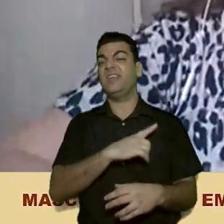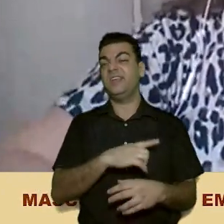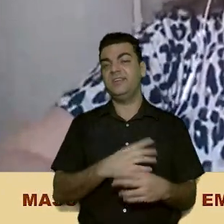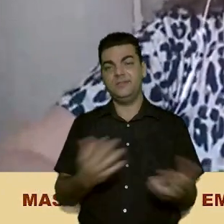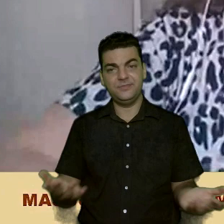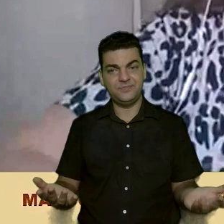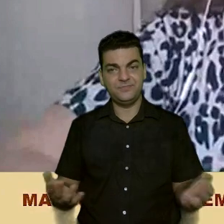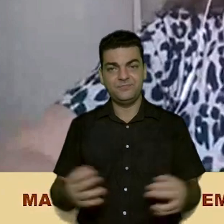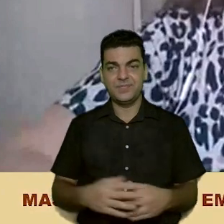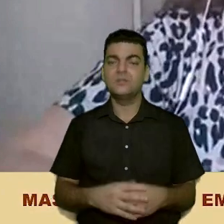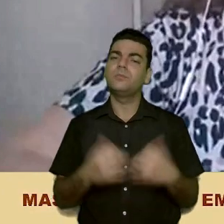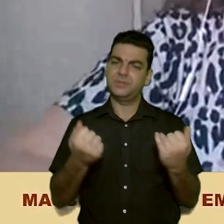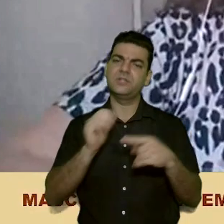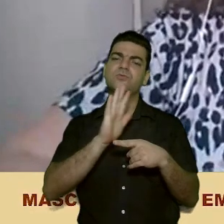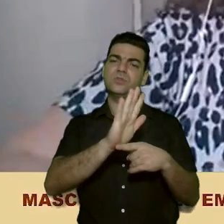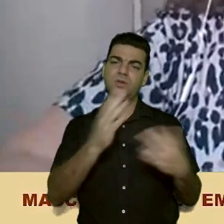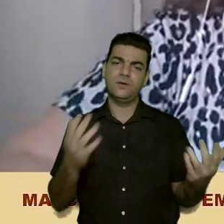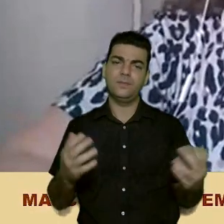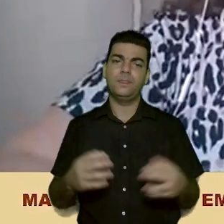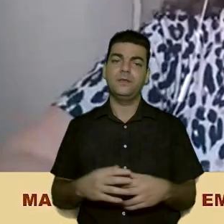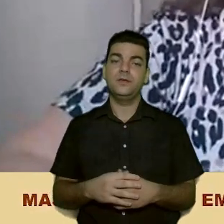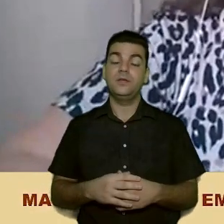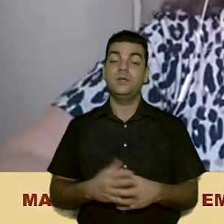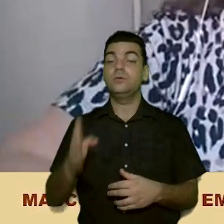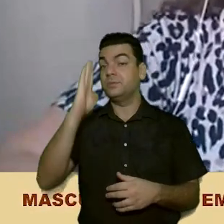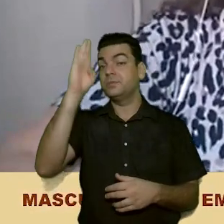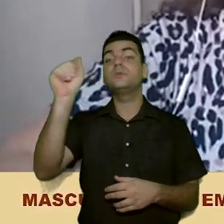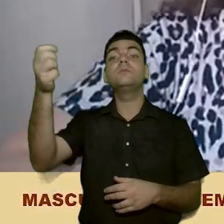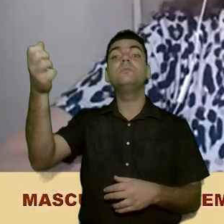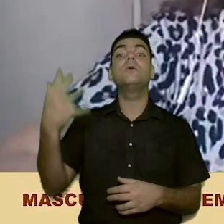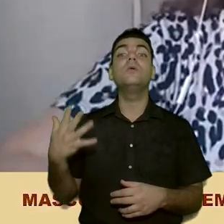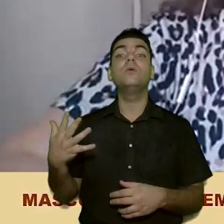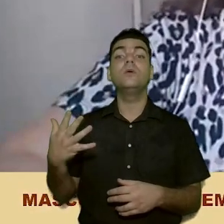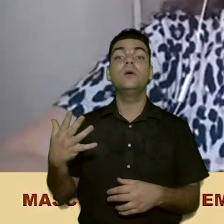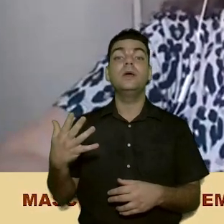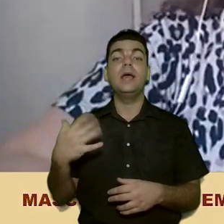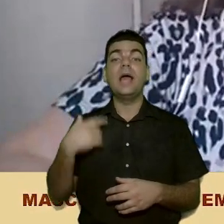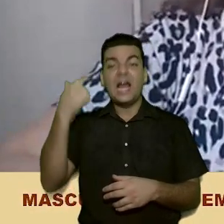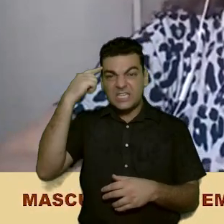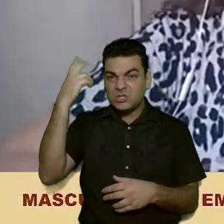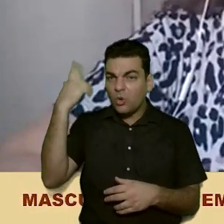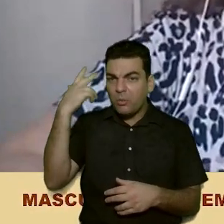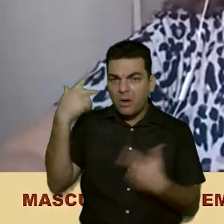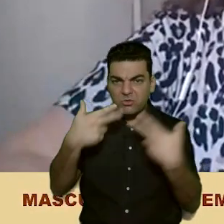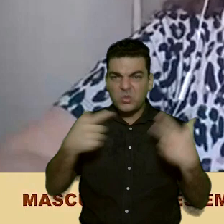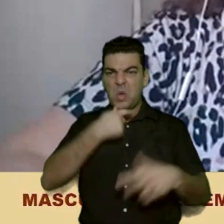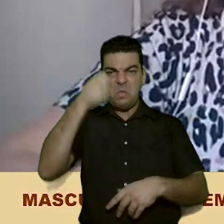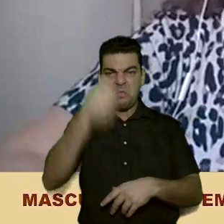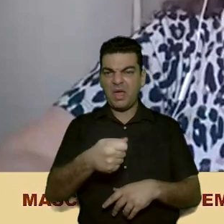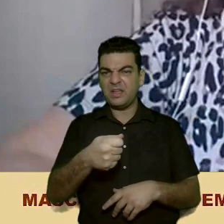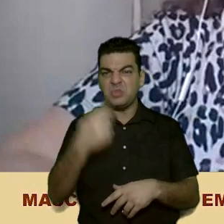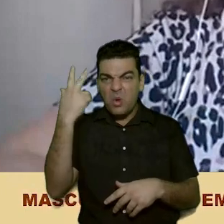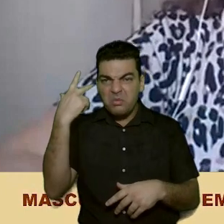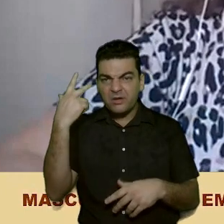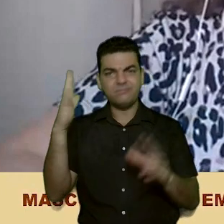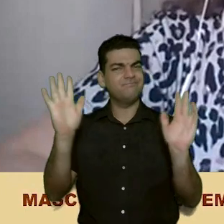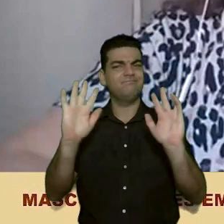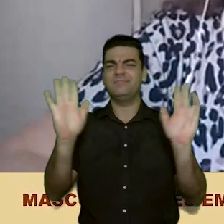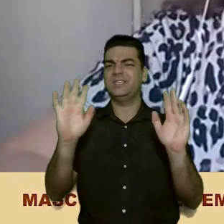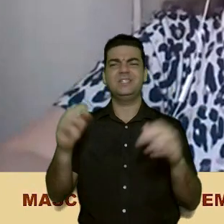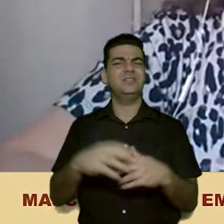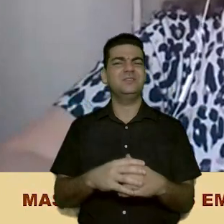né? Principalmente das pessoas que estão sendo subjugadas, marginalizadas e etc. Então, e uma coisa fundamental que você falou